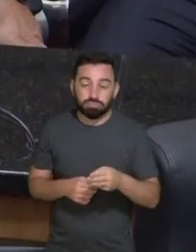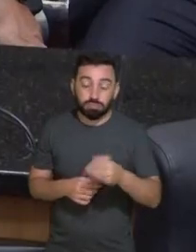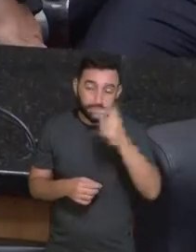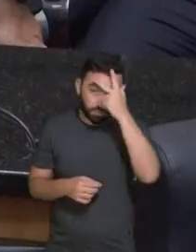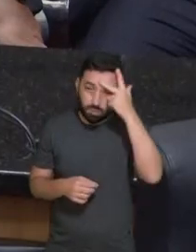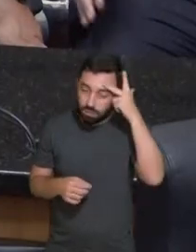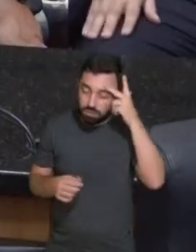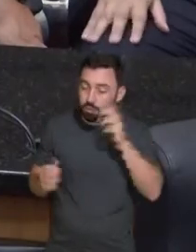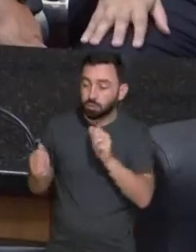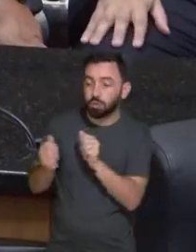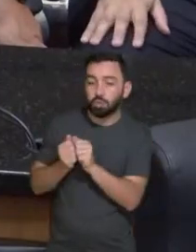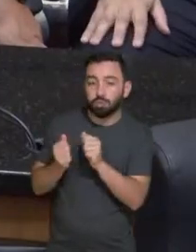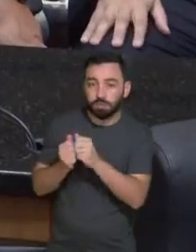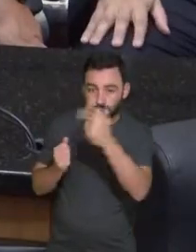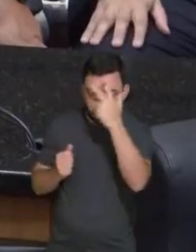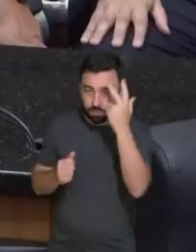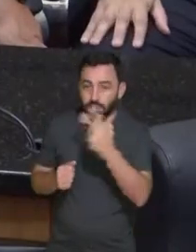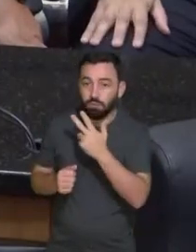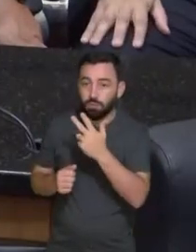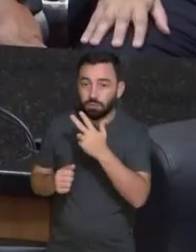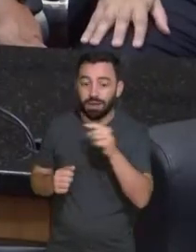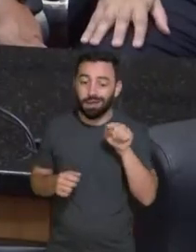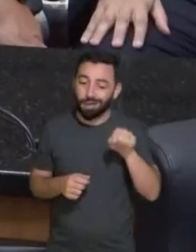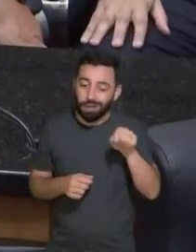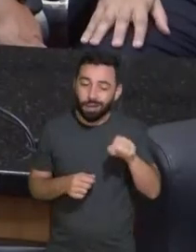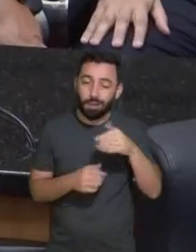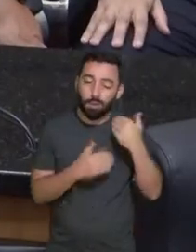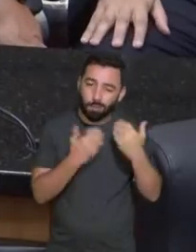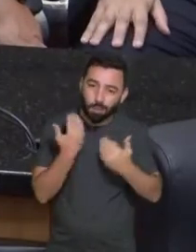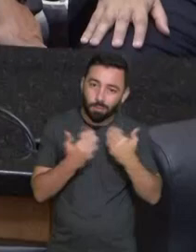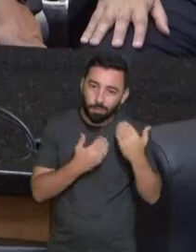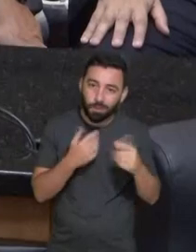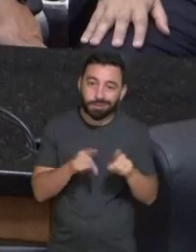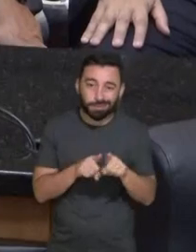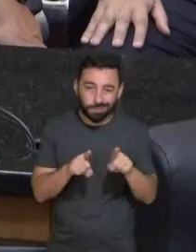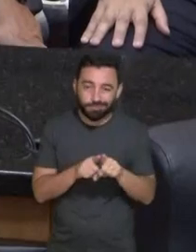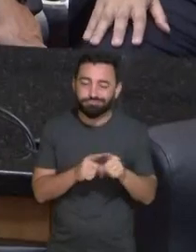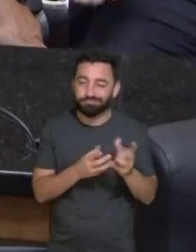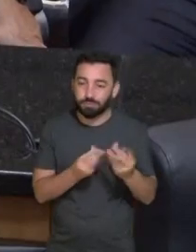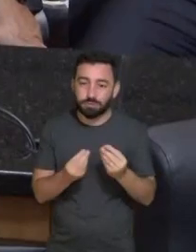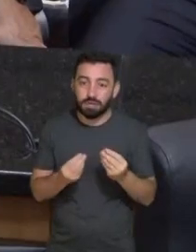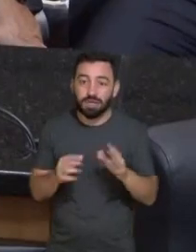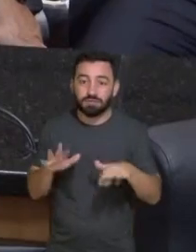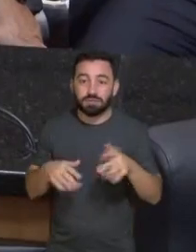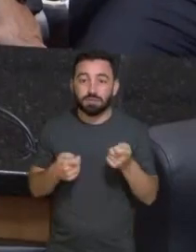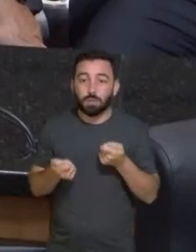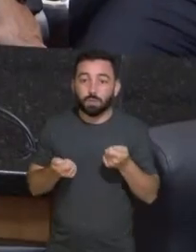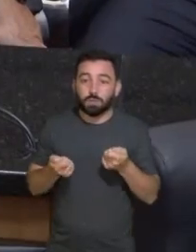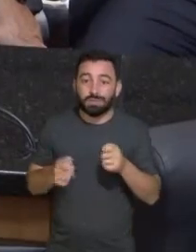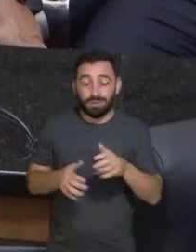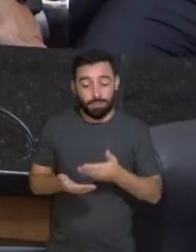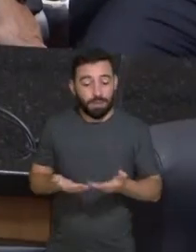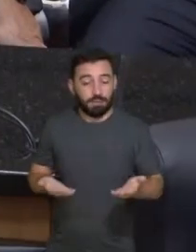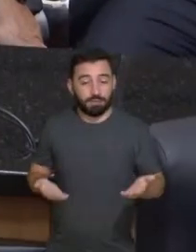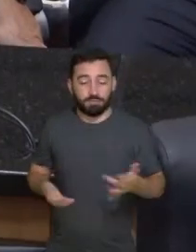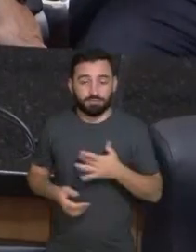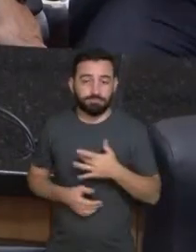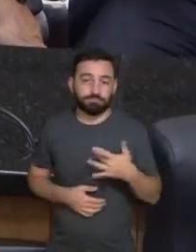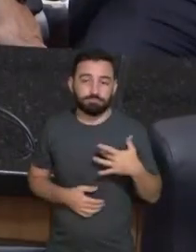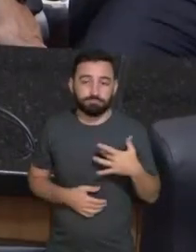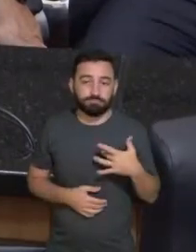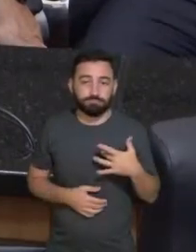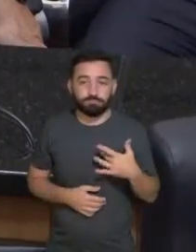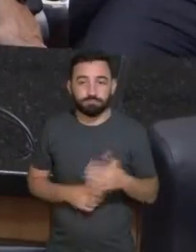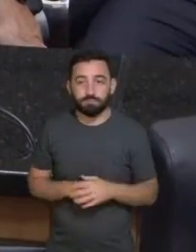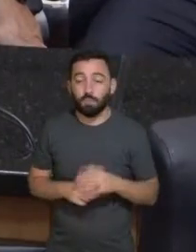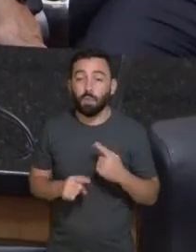passivos. Então, é um problema realmente que, às vezes, a gente ganha na economia, mas perde na saúde. Por quê? Porque